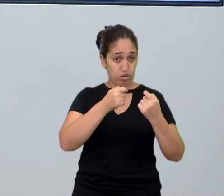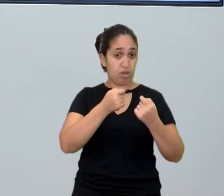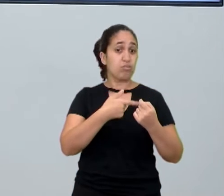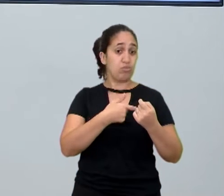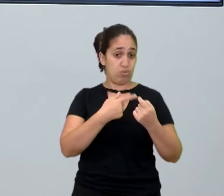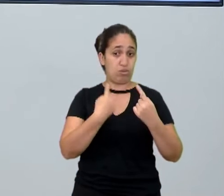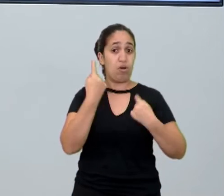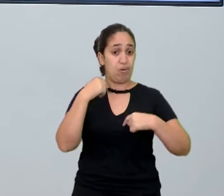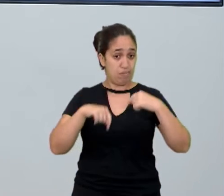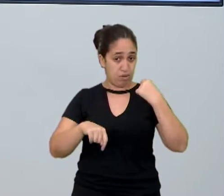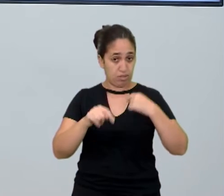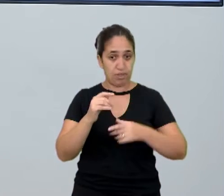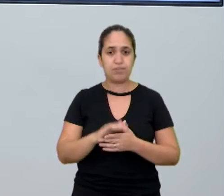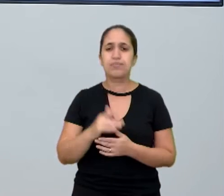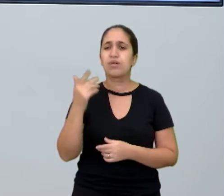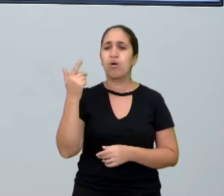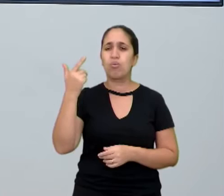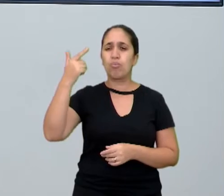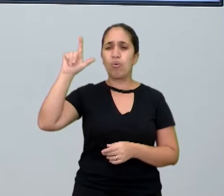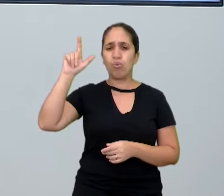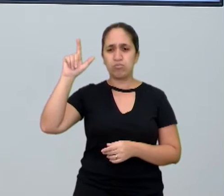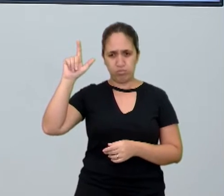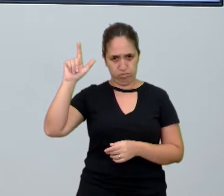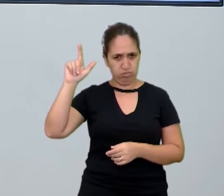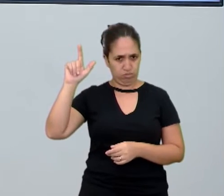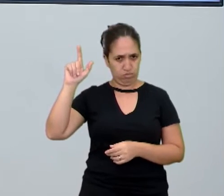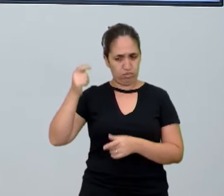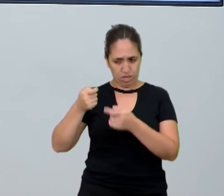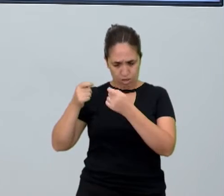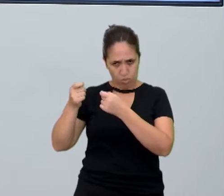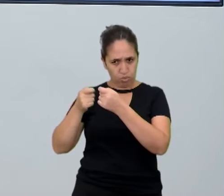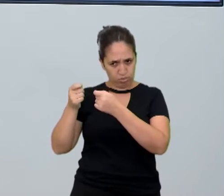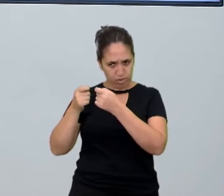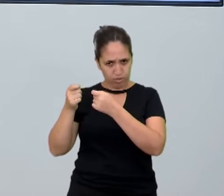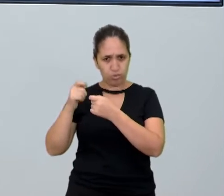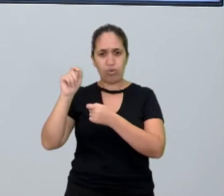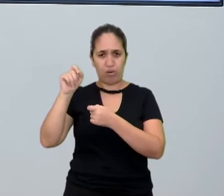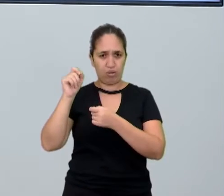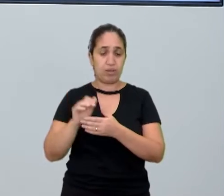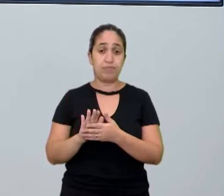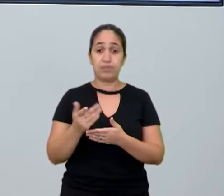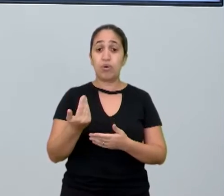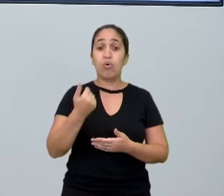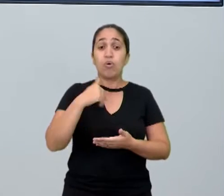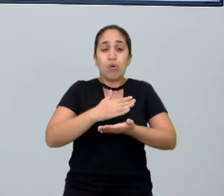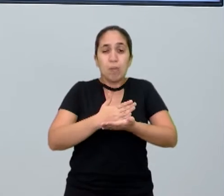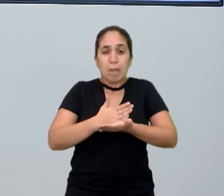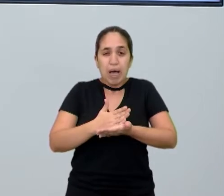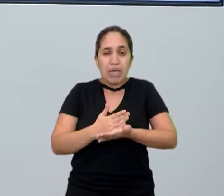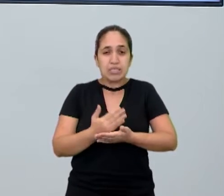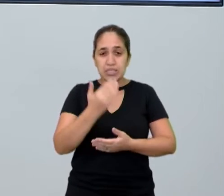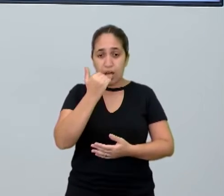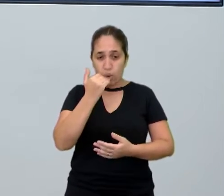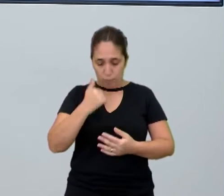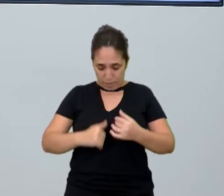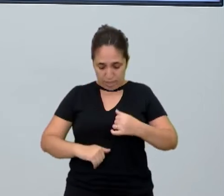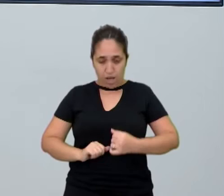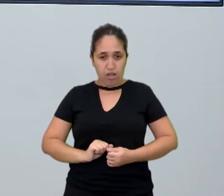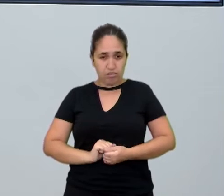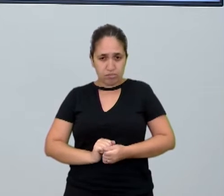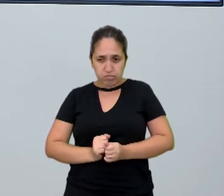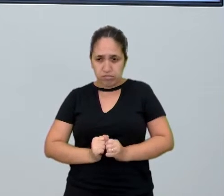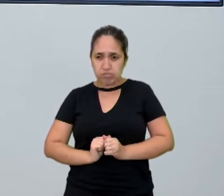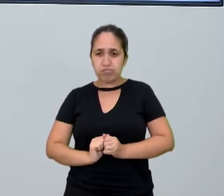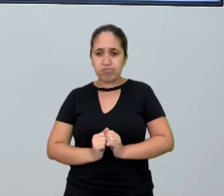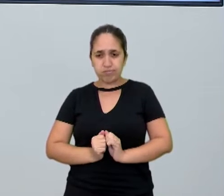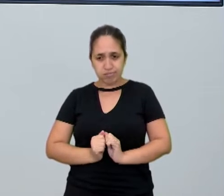hormonais. Um outro regulador hormonal que a gente tem é que a partir então da digestão desses alimentos ou quando a gente inicia